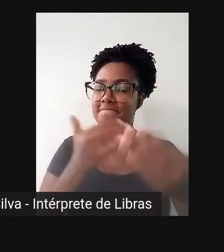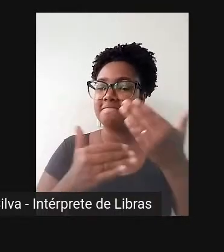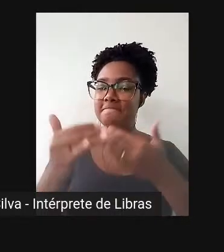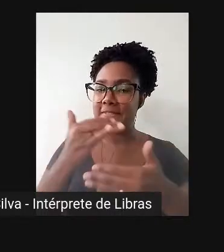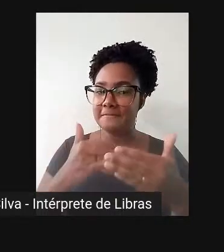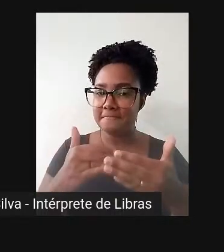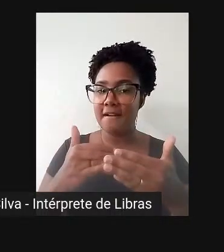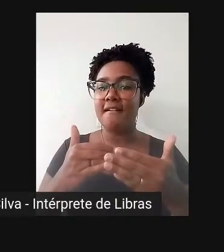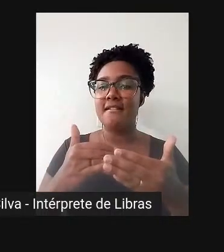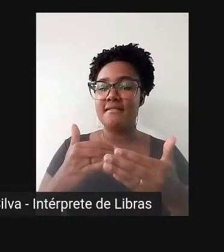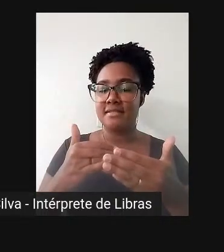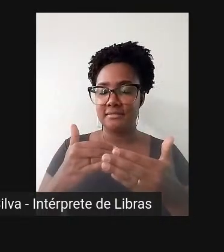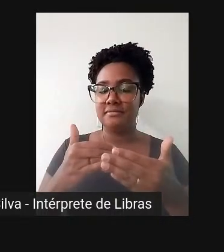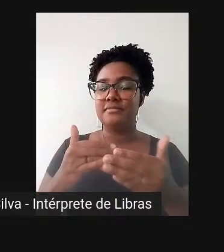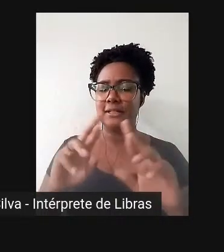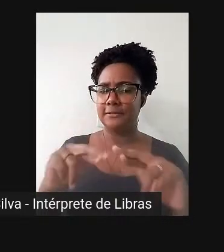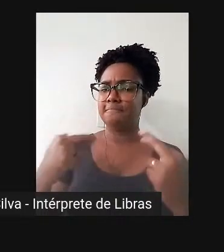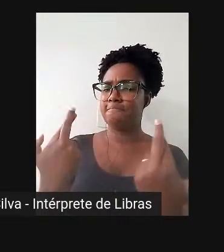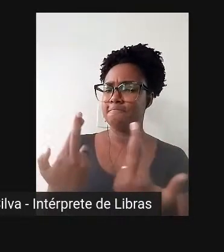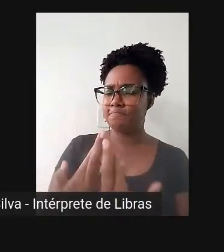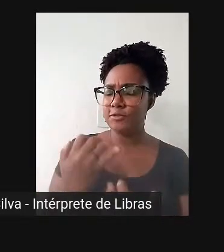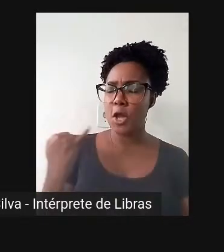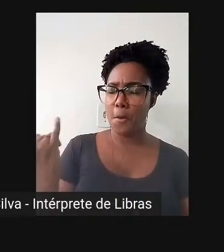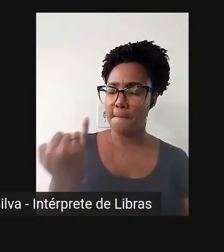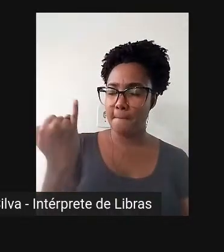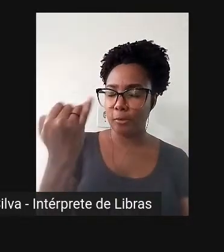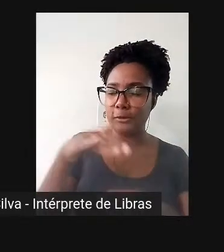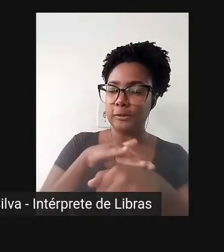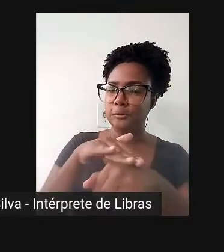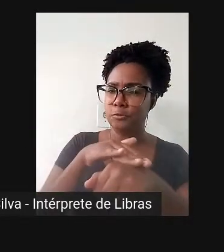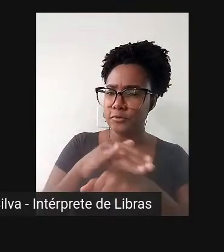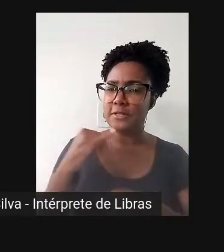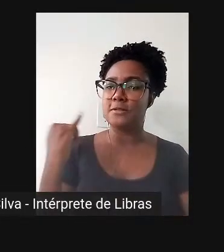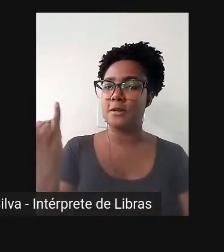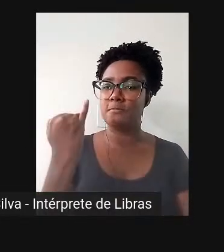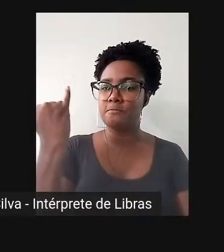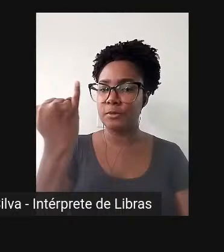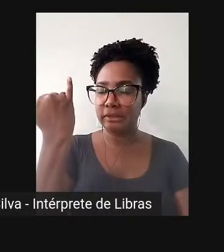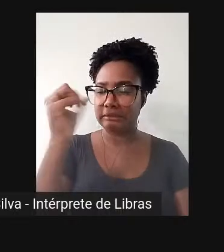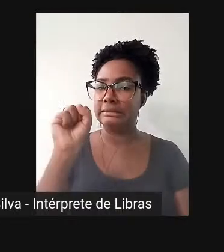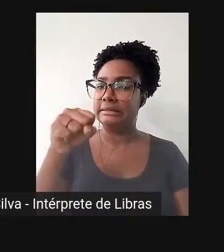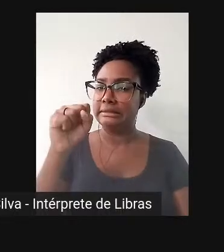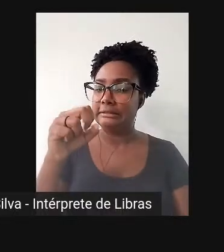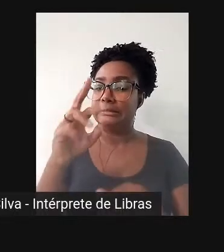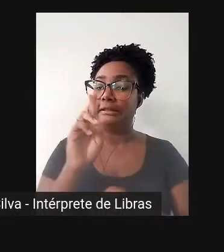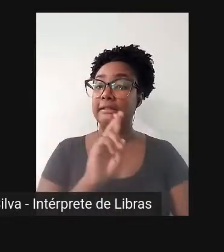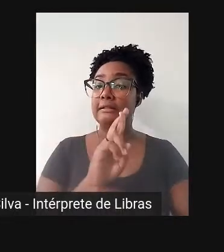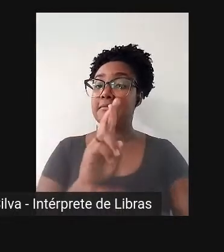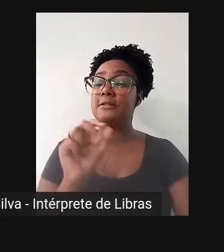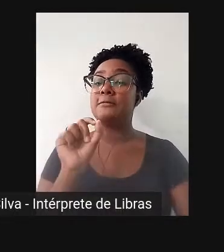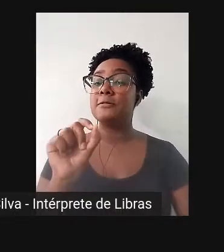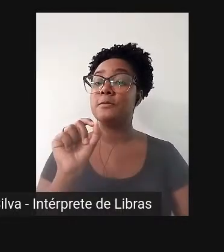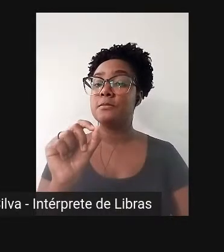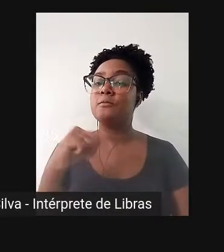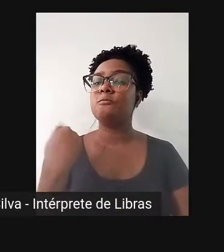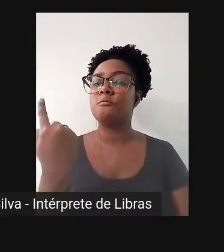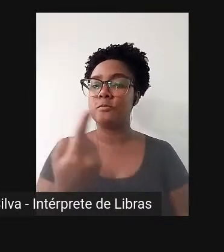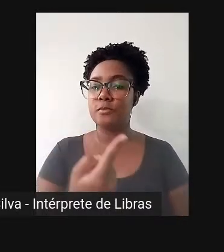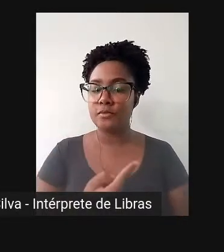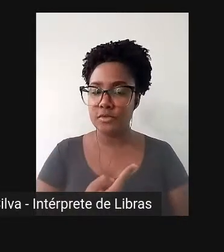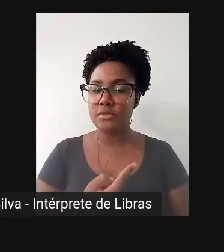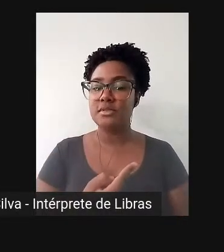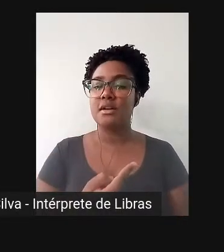nessa riquíssima discussão, e que de fato representa a nossa